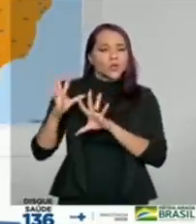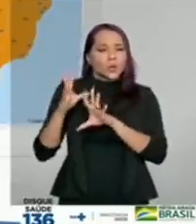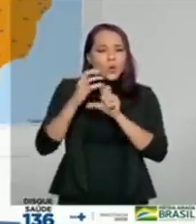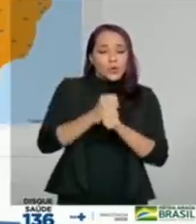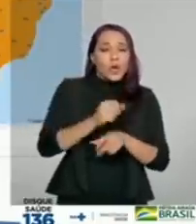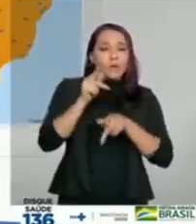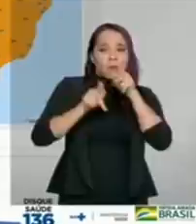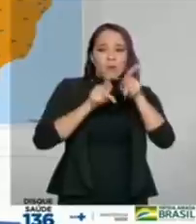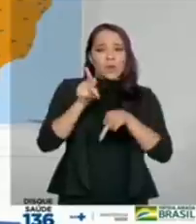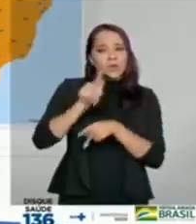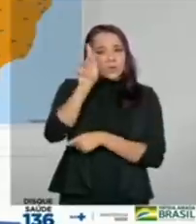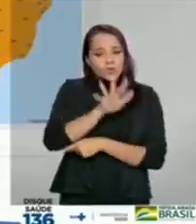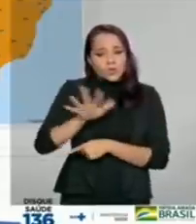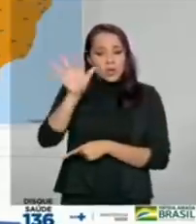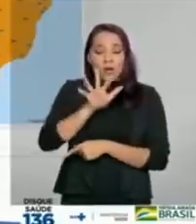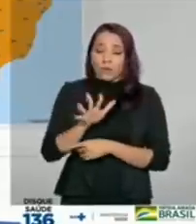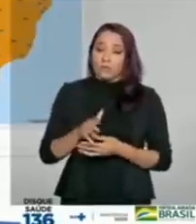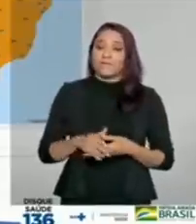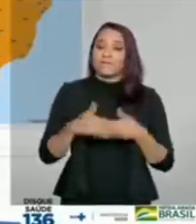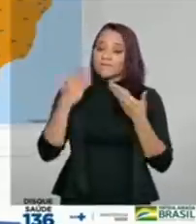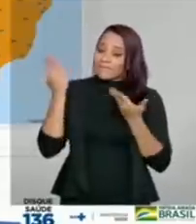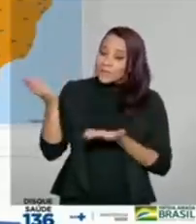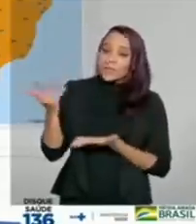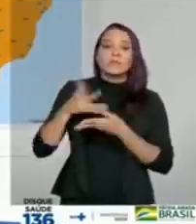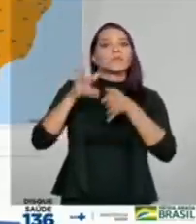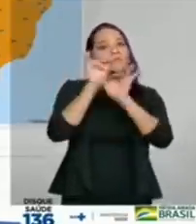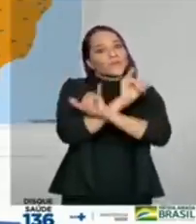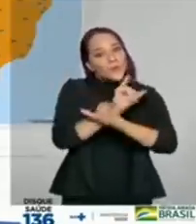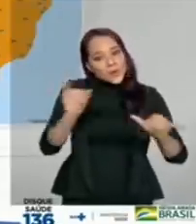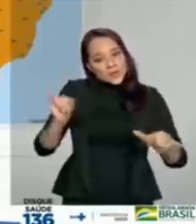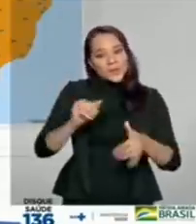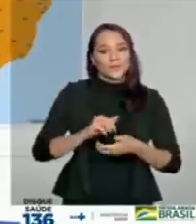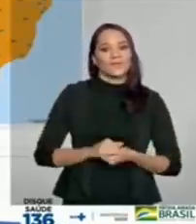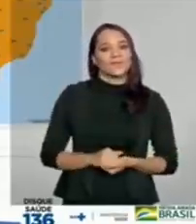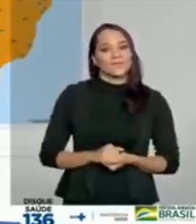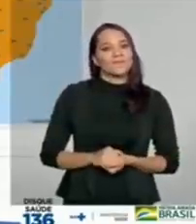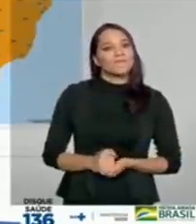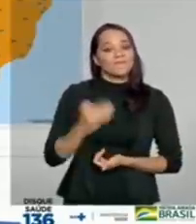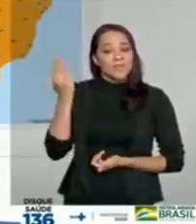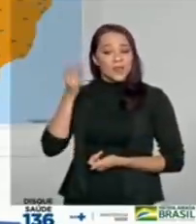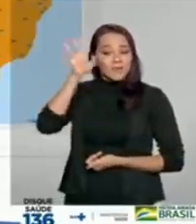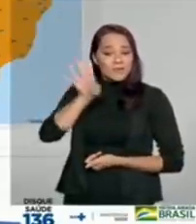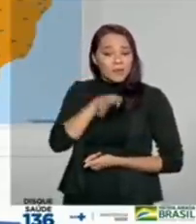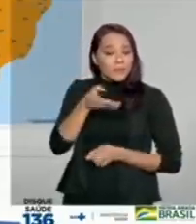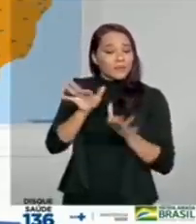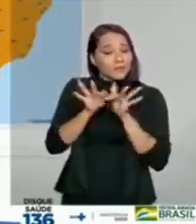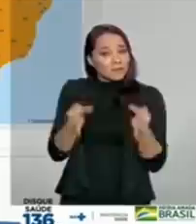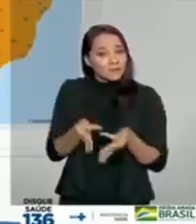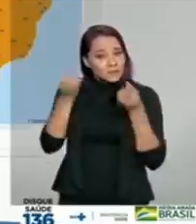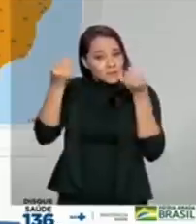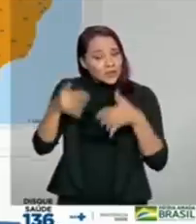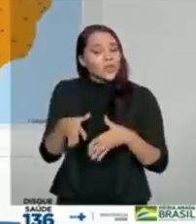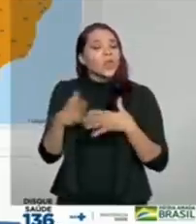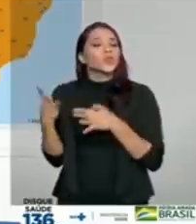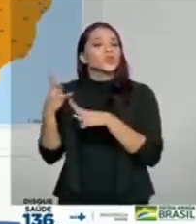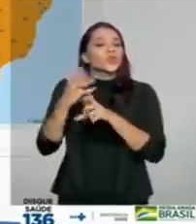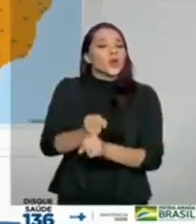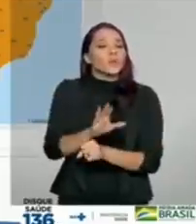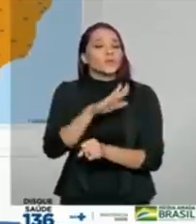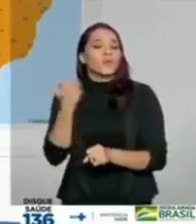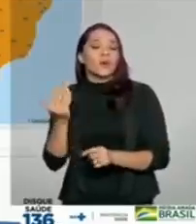população em questão. Isso sim é uma informação. Uma tabela simples, dizendo acumulado de mortos,